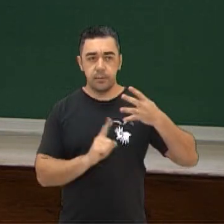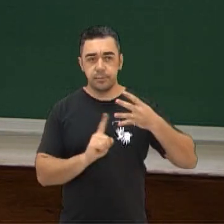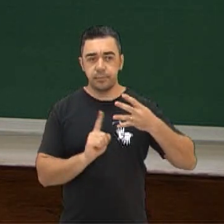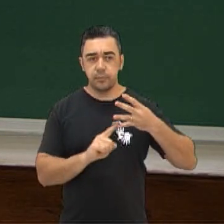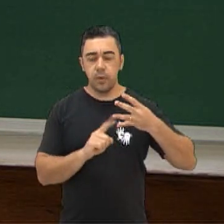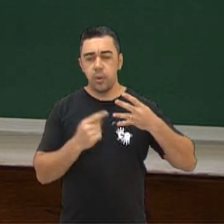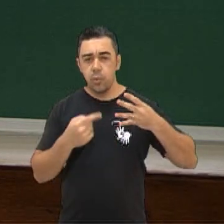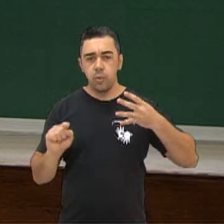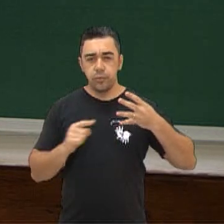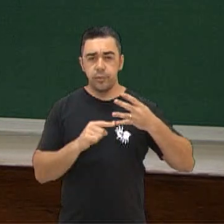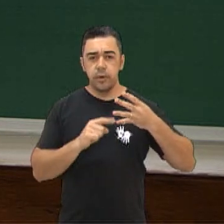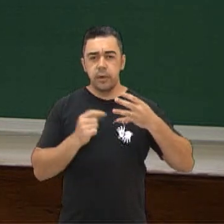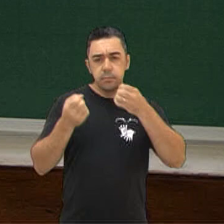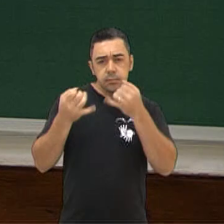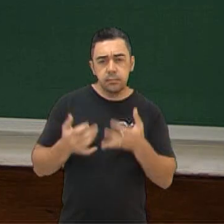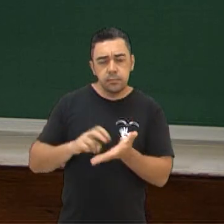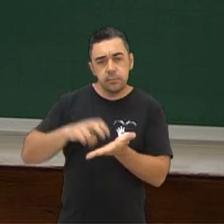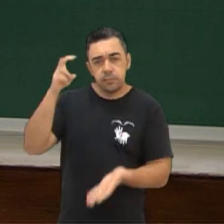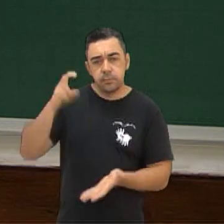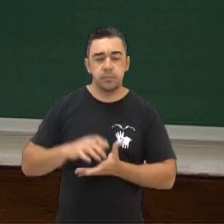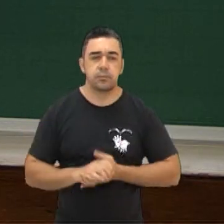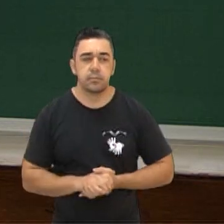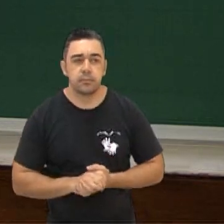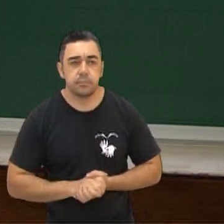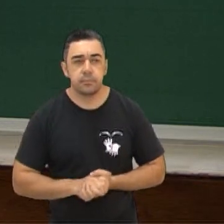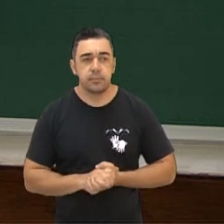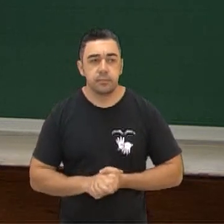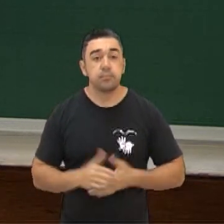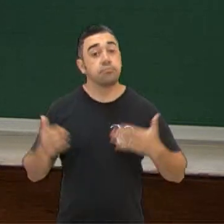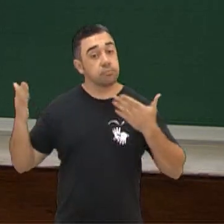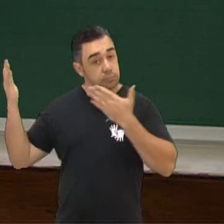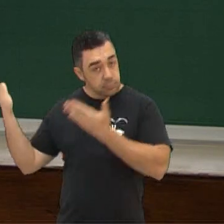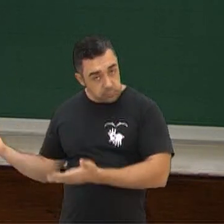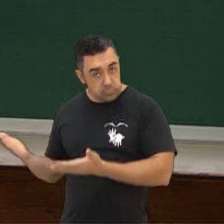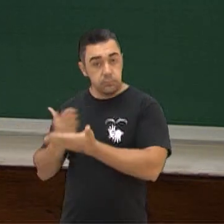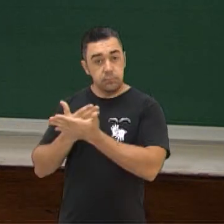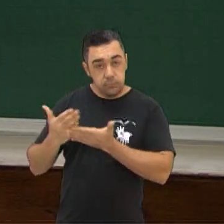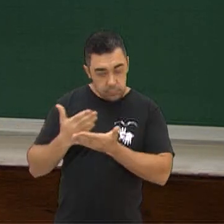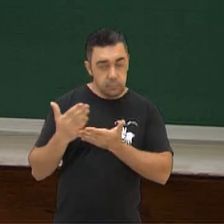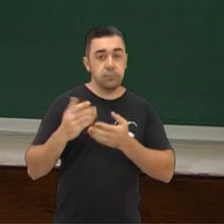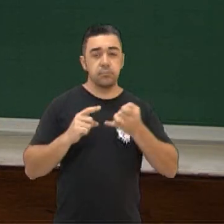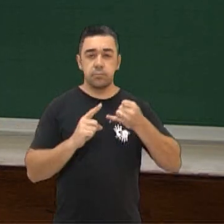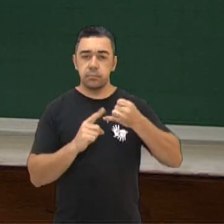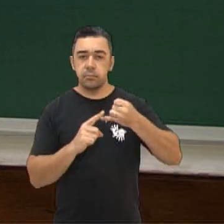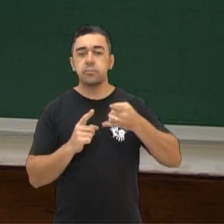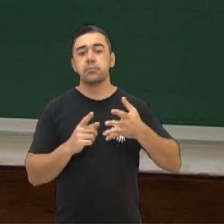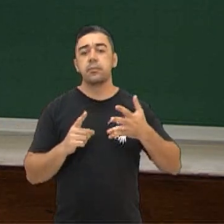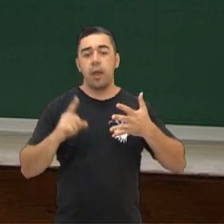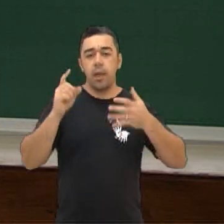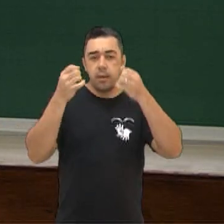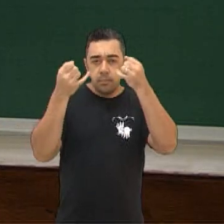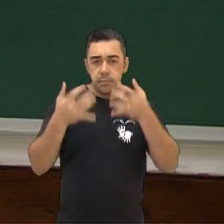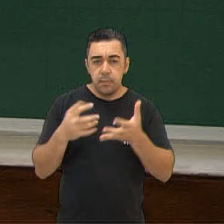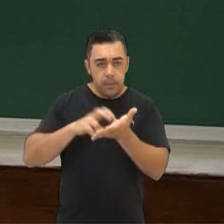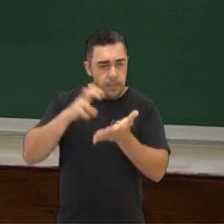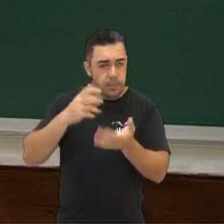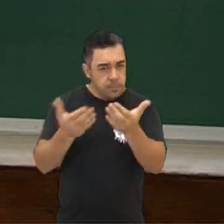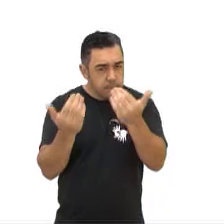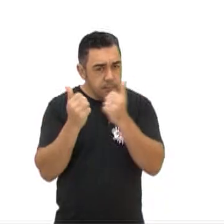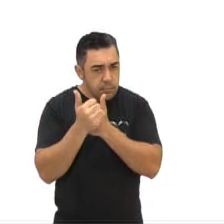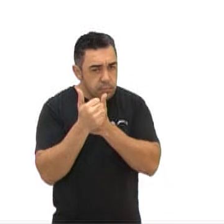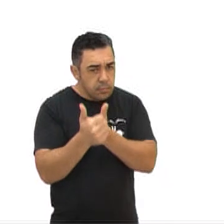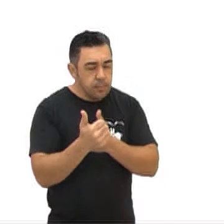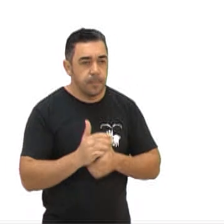E finalmente, Tecendo Amanhã. E é com ele que nós vamos começar, Tecendo Amanhã. Acompanhem comigo a